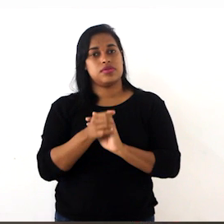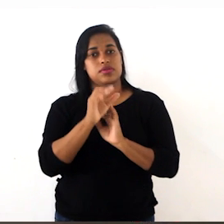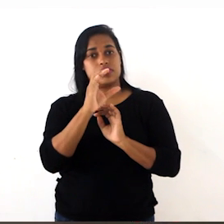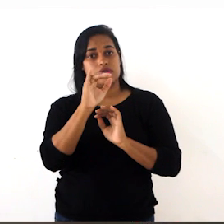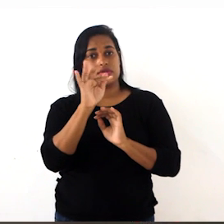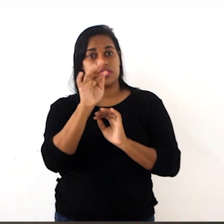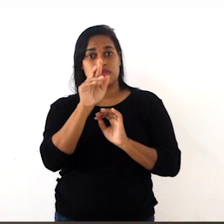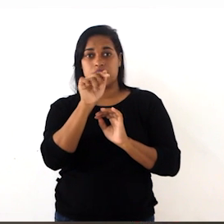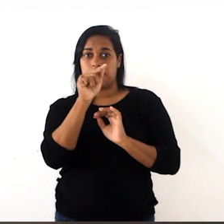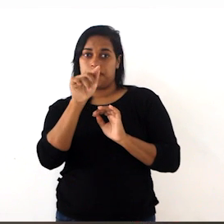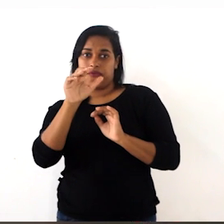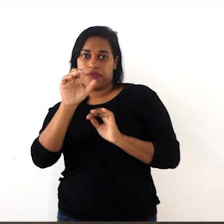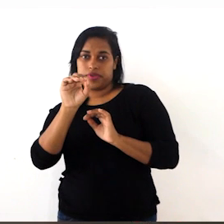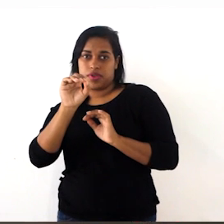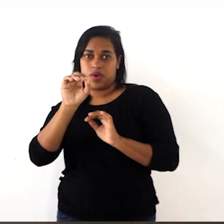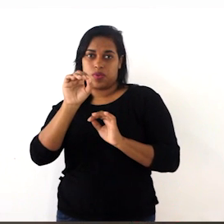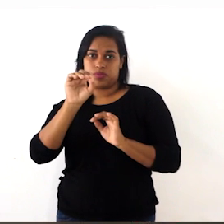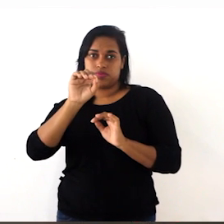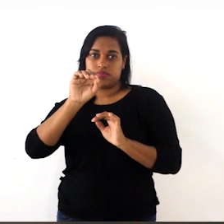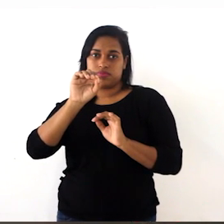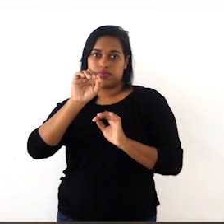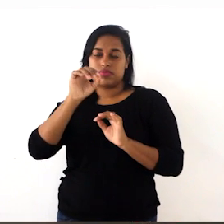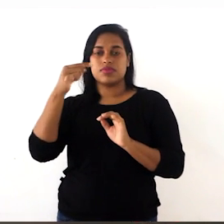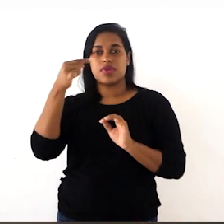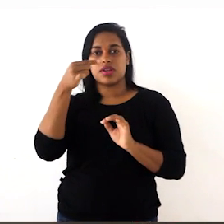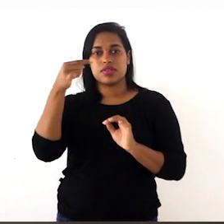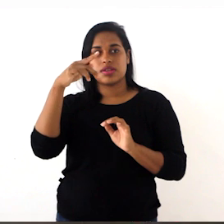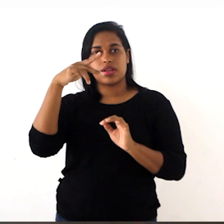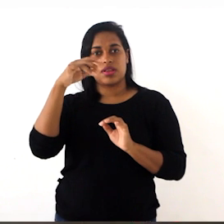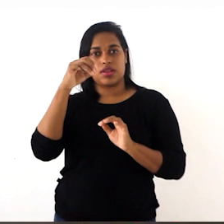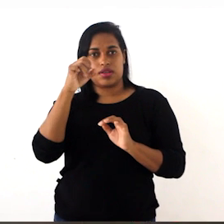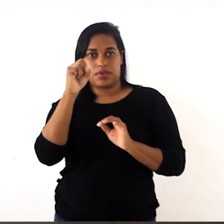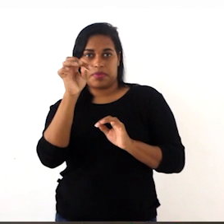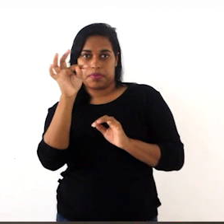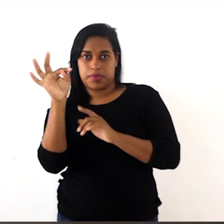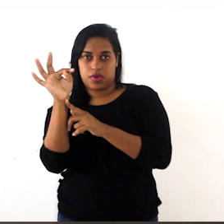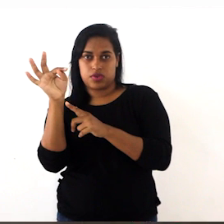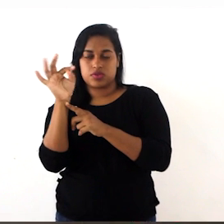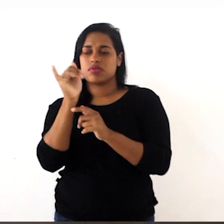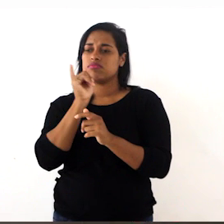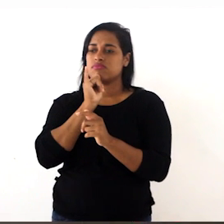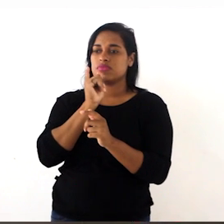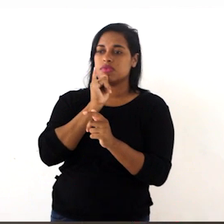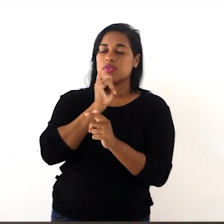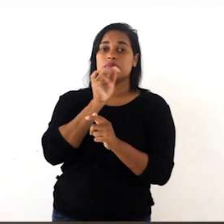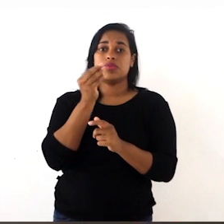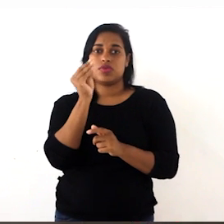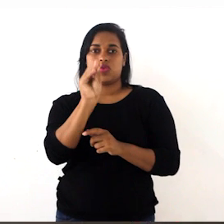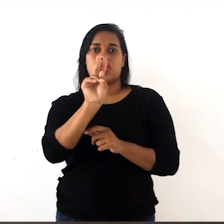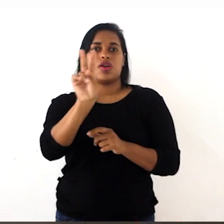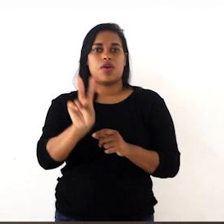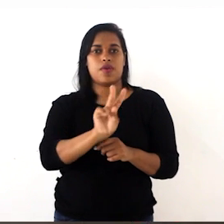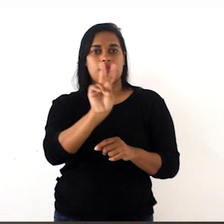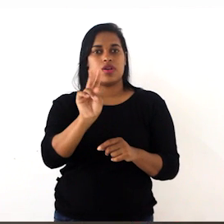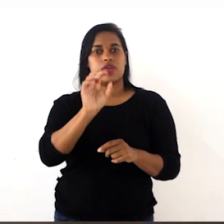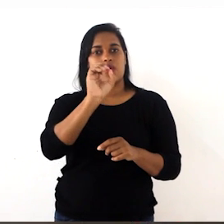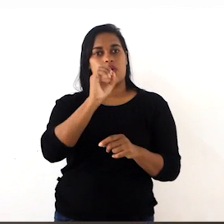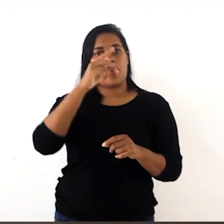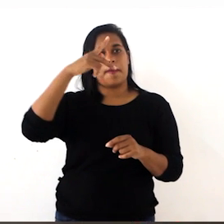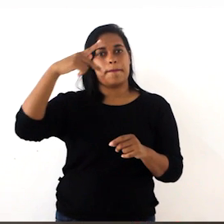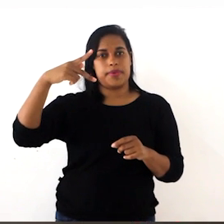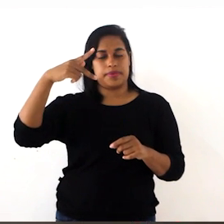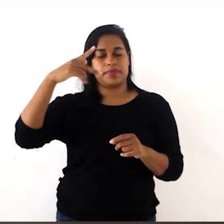cifrão, underline, post, colchetes, vamos colocar super simples, e o valor que está lá. Então,